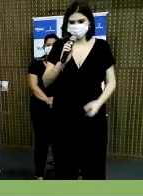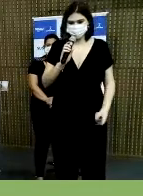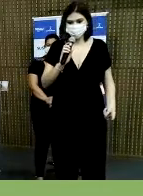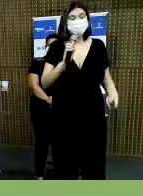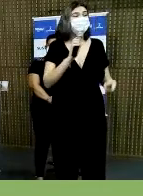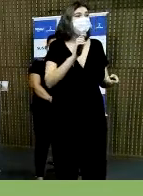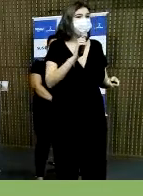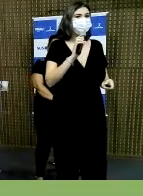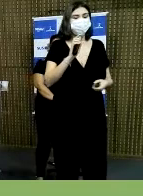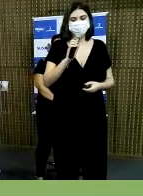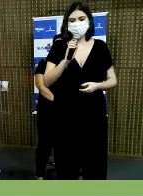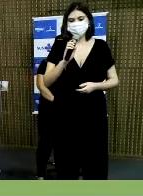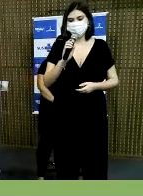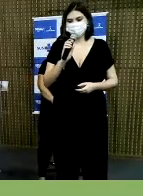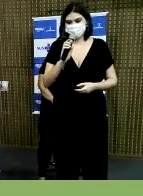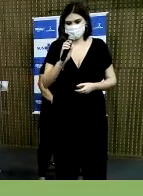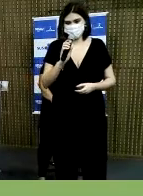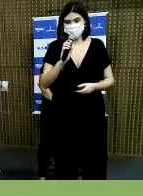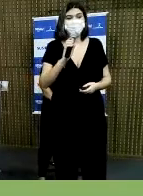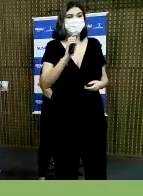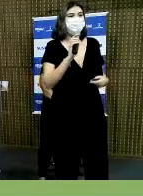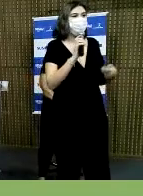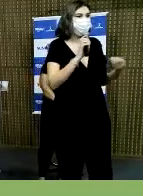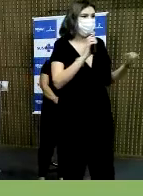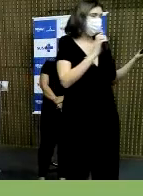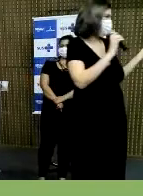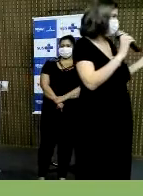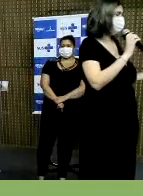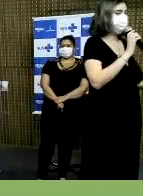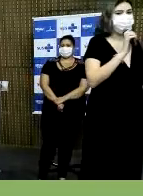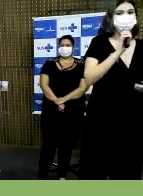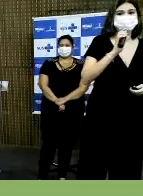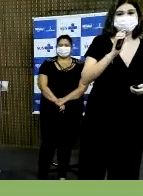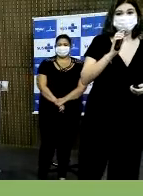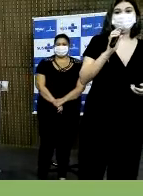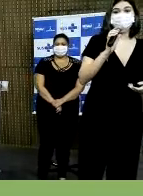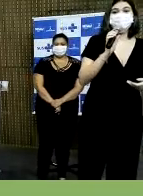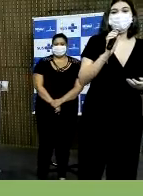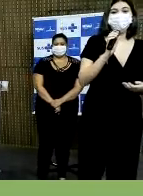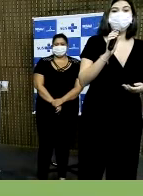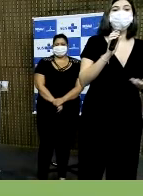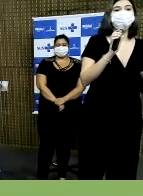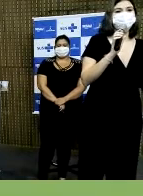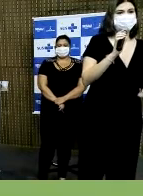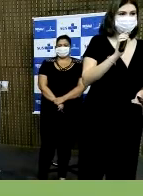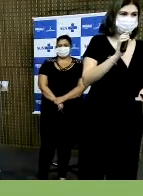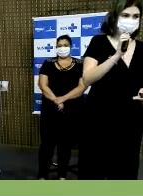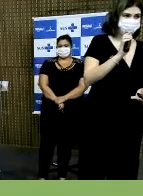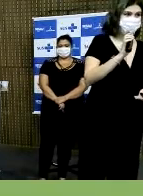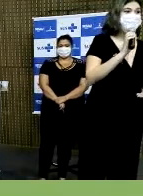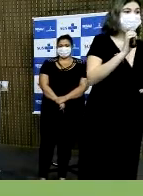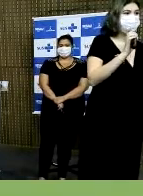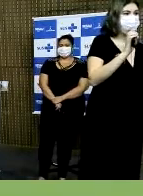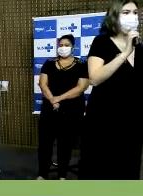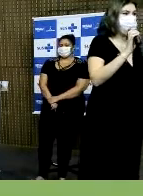examinados. Os indicadores de monitoramento. Como a Evelyn já comentou com vocês, nós temos uma área de grande